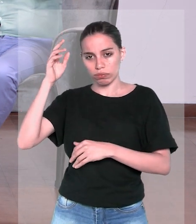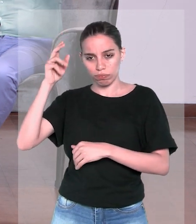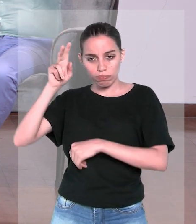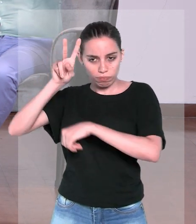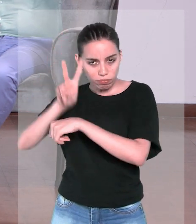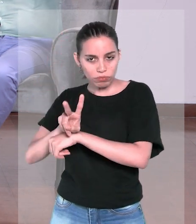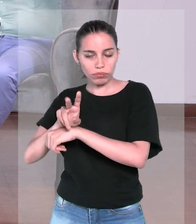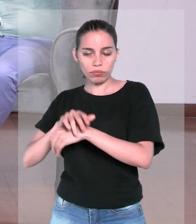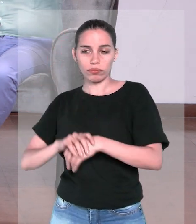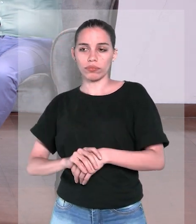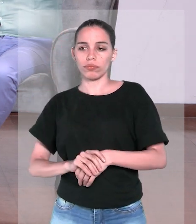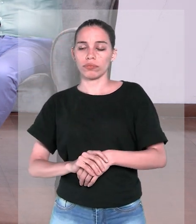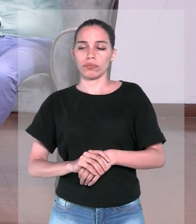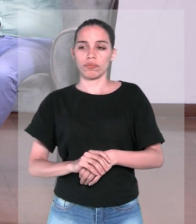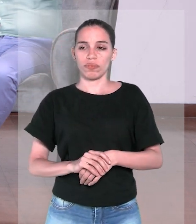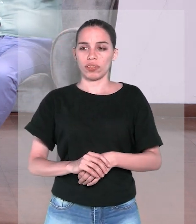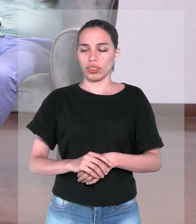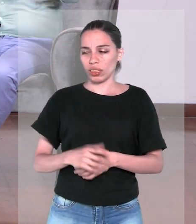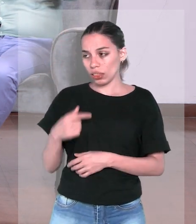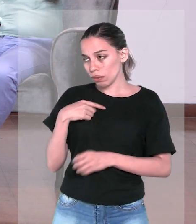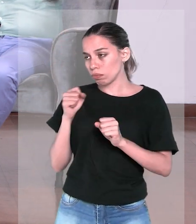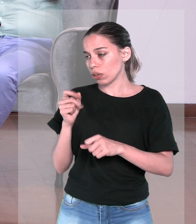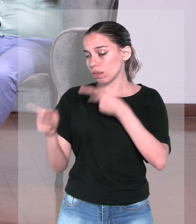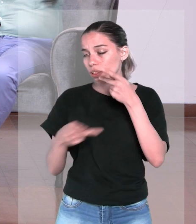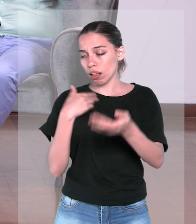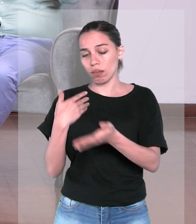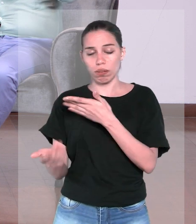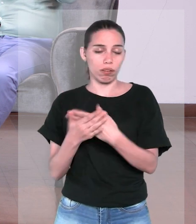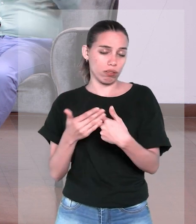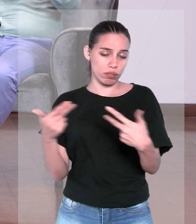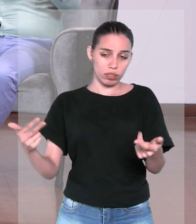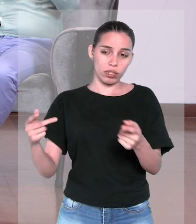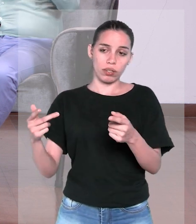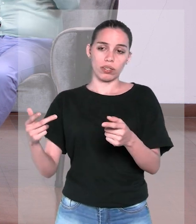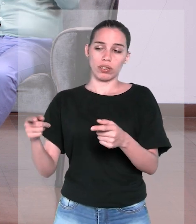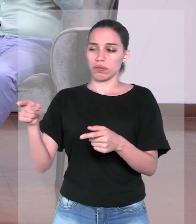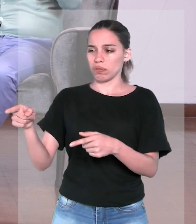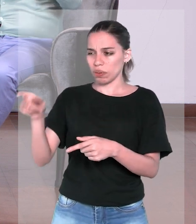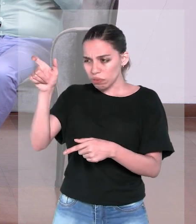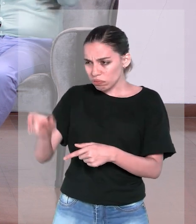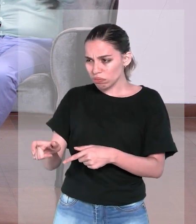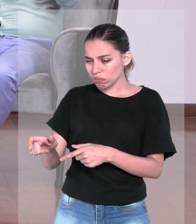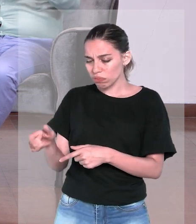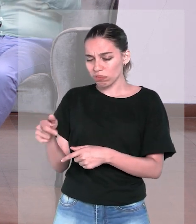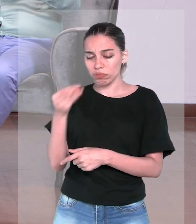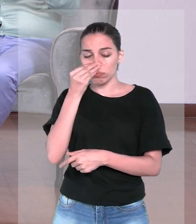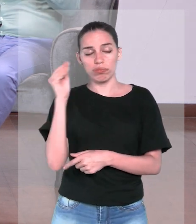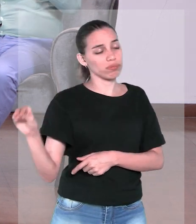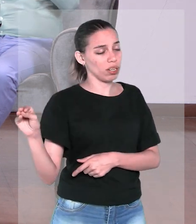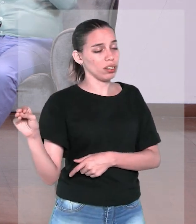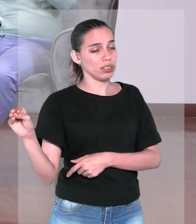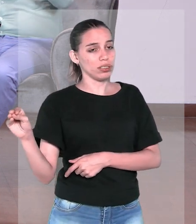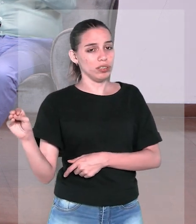têm uma espécie de hiato até que eles se intensificam muito. E quando é que eles se intensificam